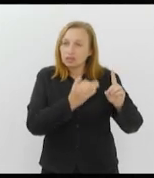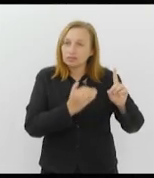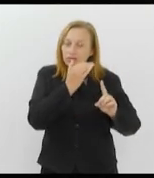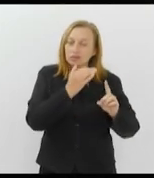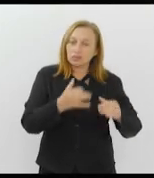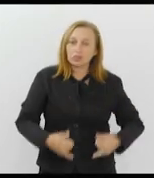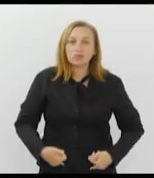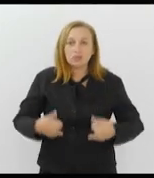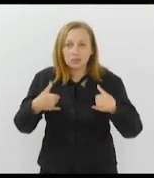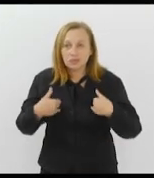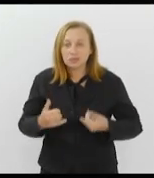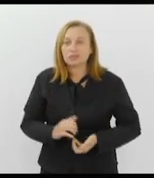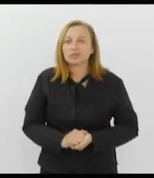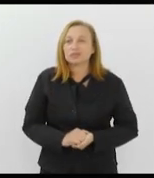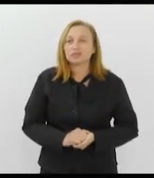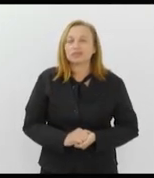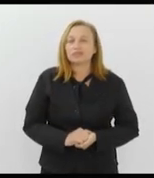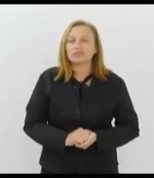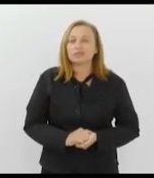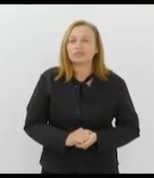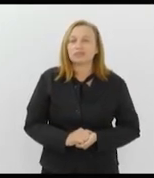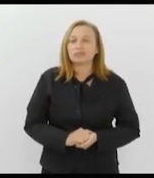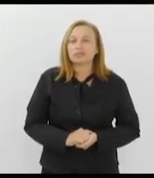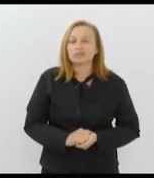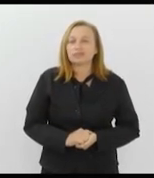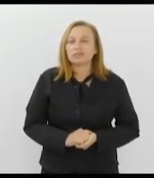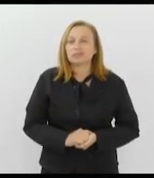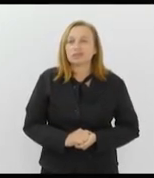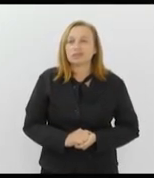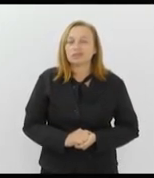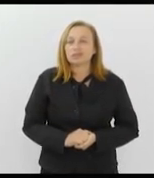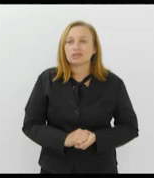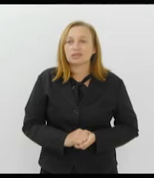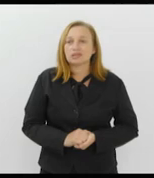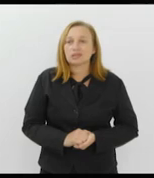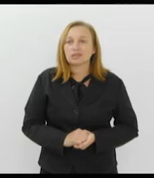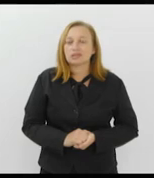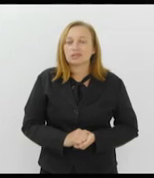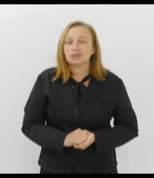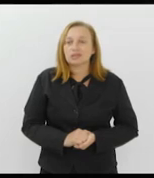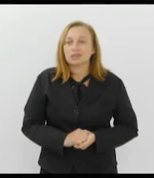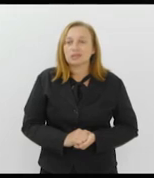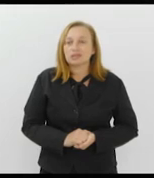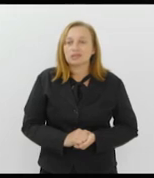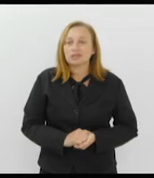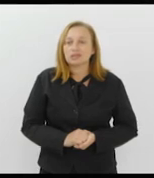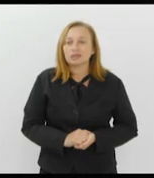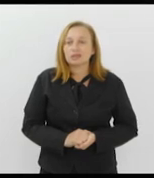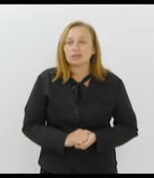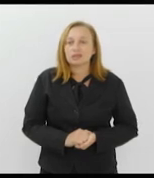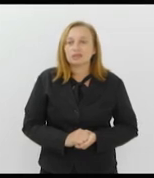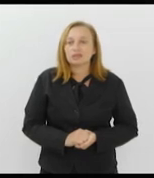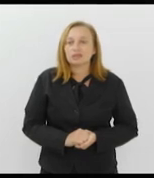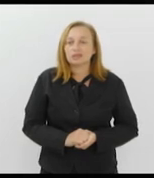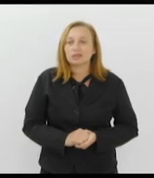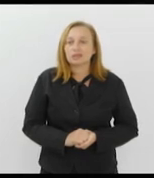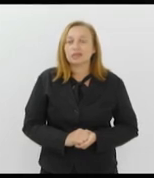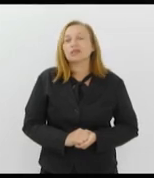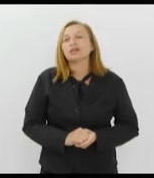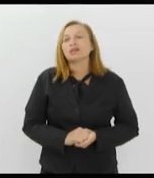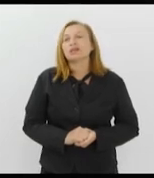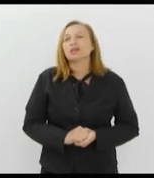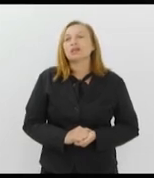orgulho, que carrega uma bandeira enorme, que é a bandeira da violência de gênero.